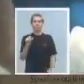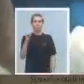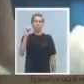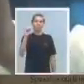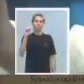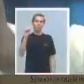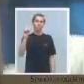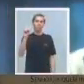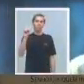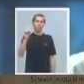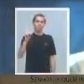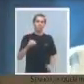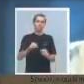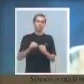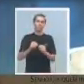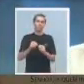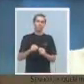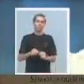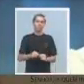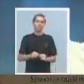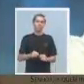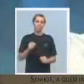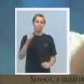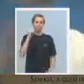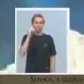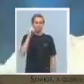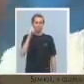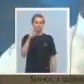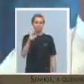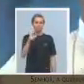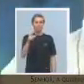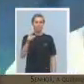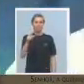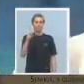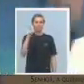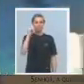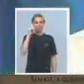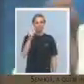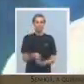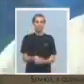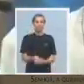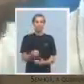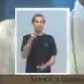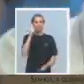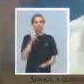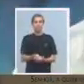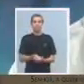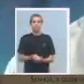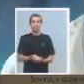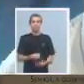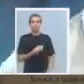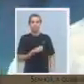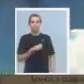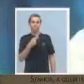potencializar, aumenta a raiva, mas mais do que isso não pode. A liberdade humana é um dom